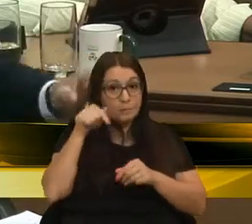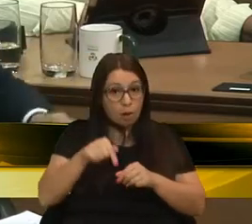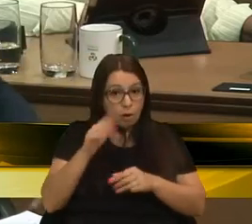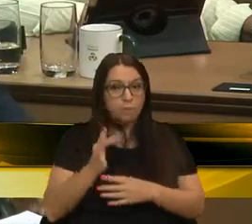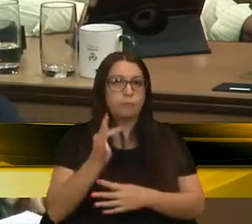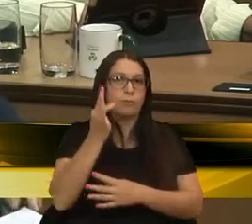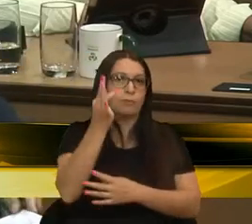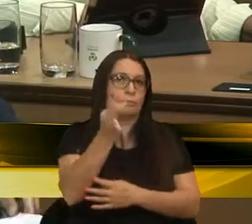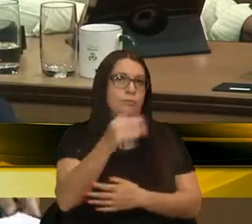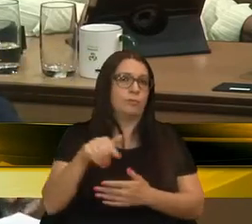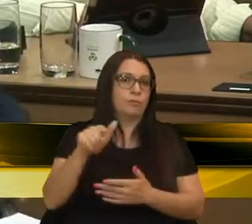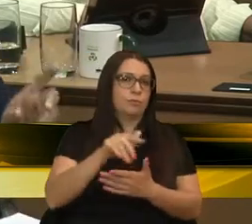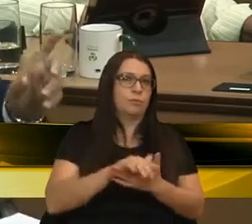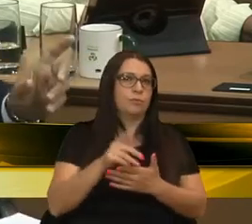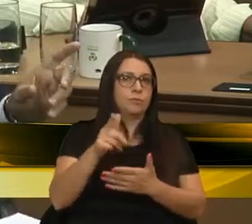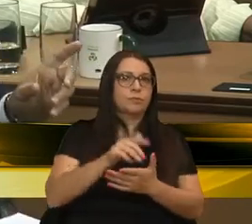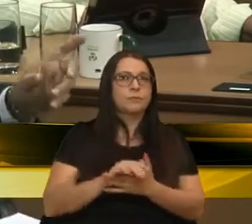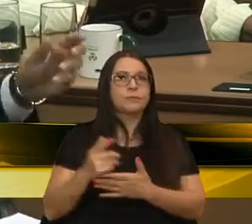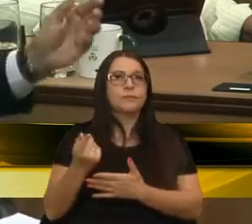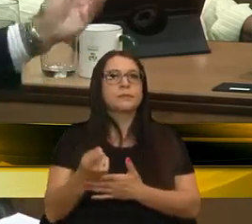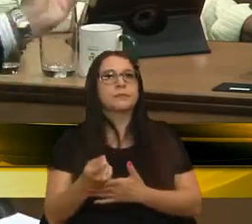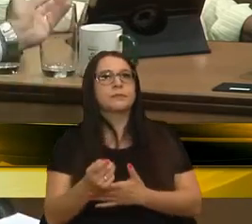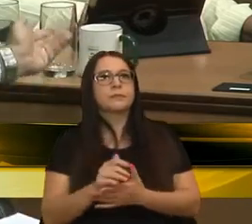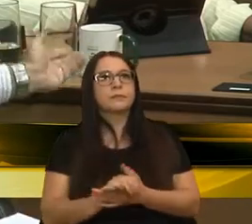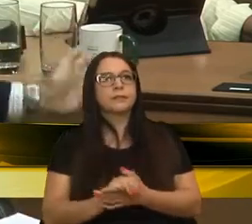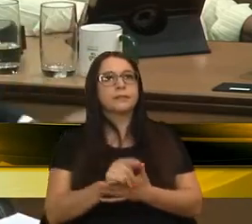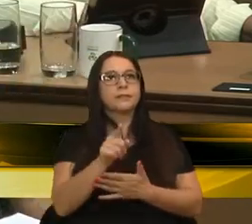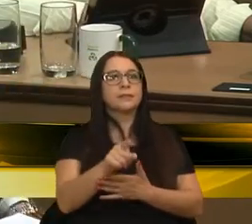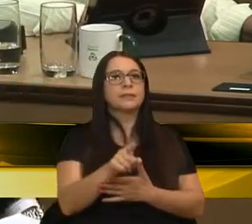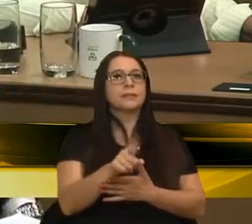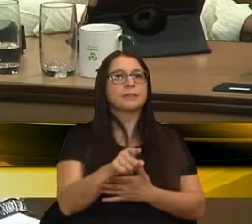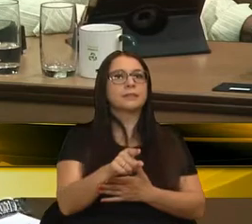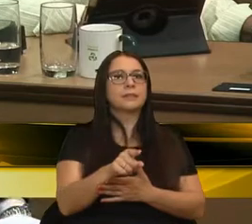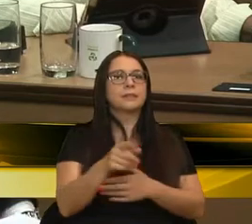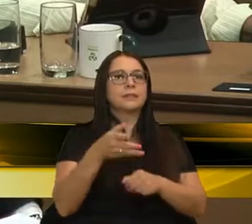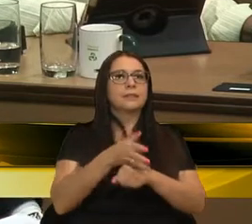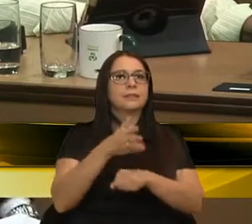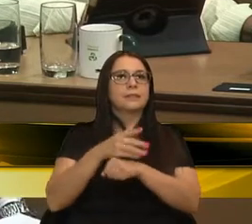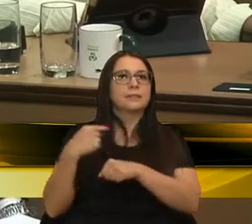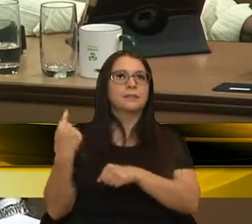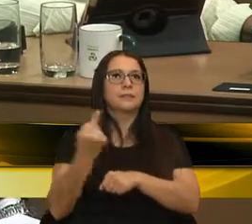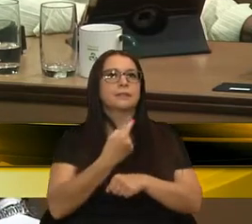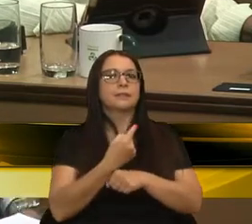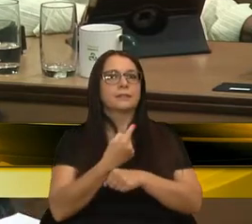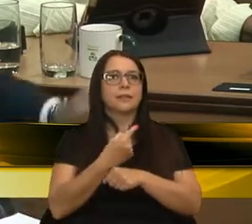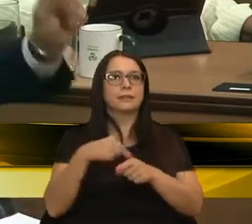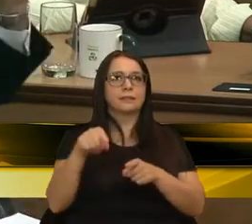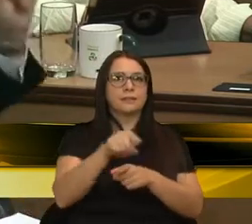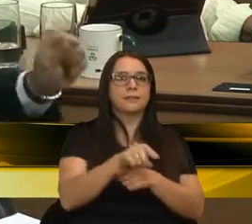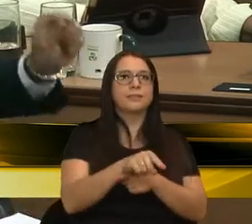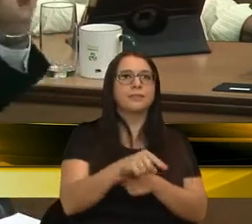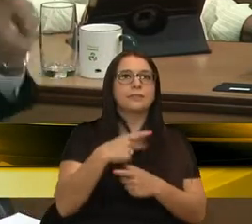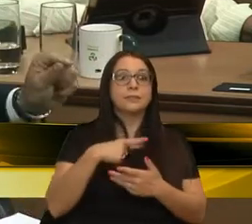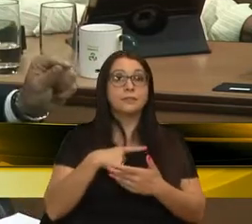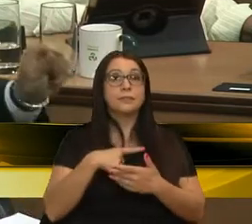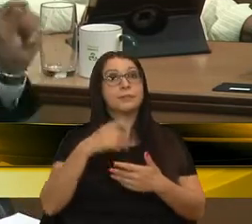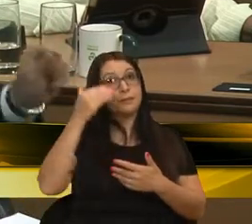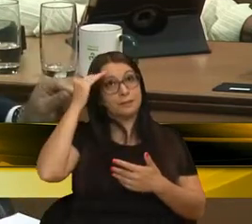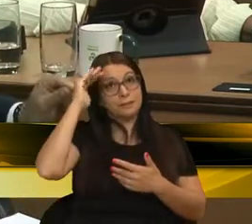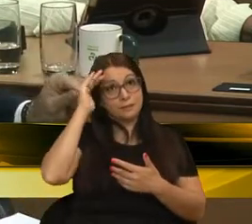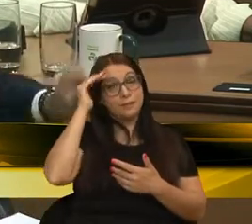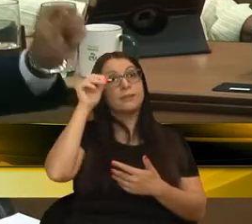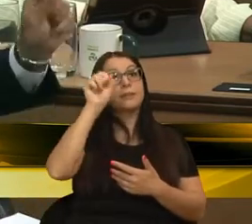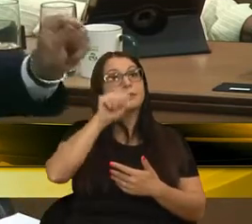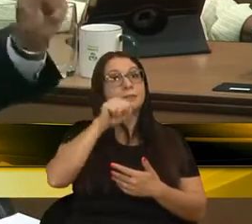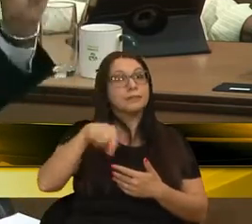nesse sentido, eu vou fazer uma sugestão a Vossa Excelência, faço parte da Comissão de Desenvolvimento Urbano e Transporte, mas já entendo,